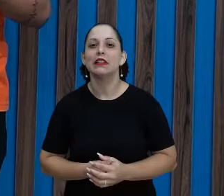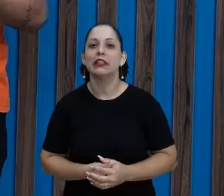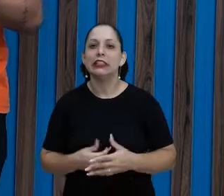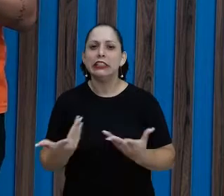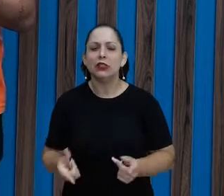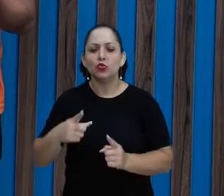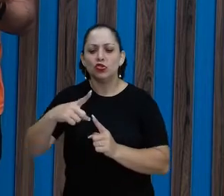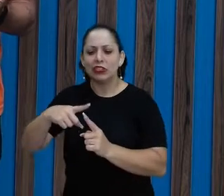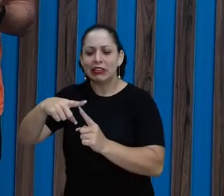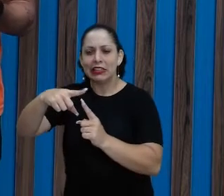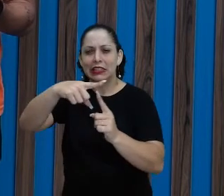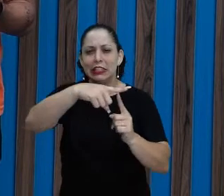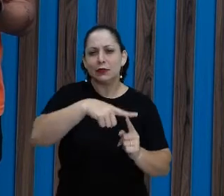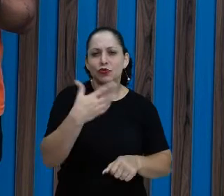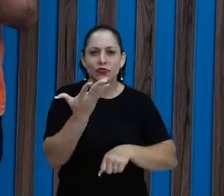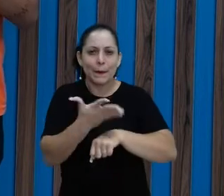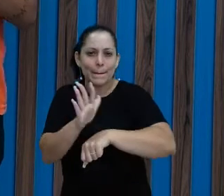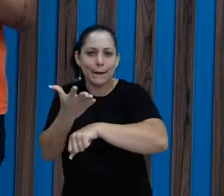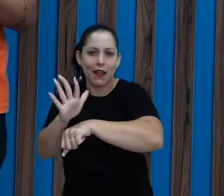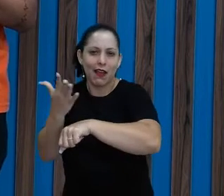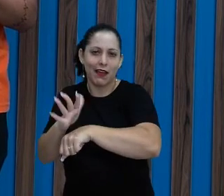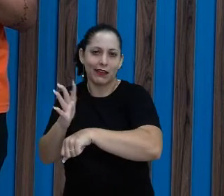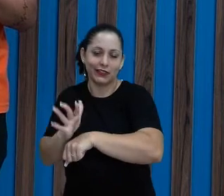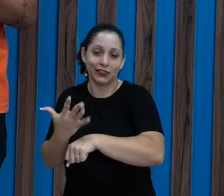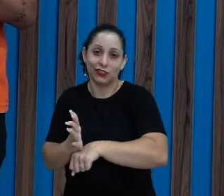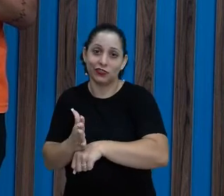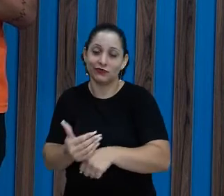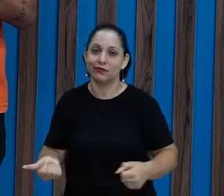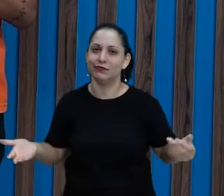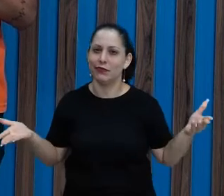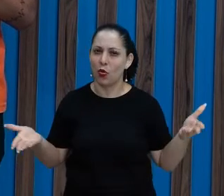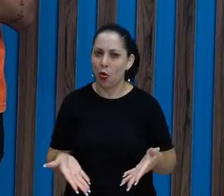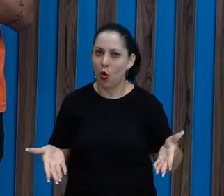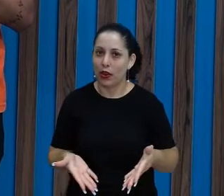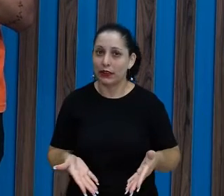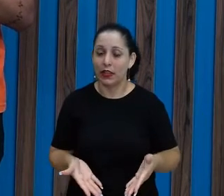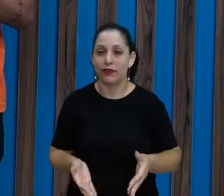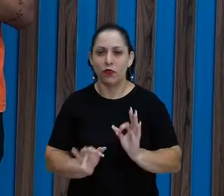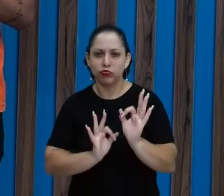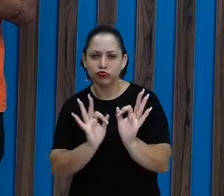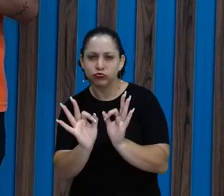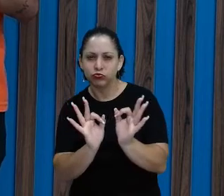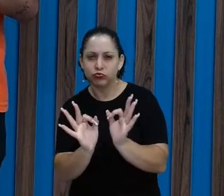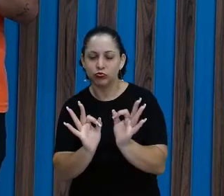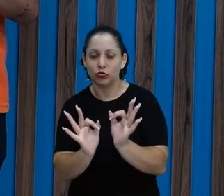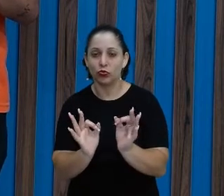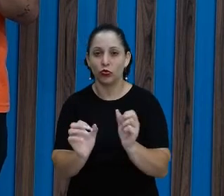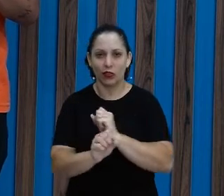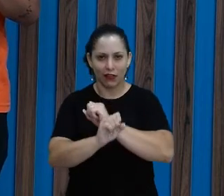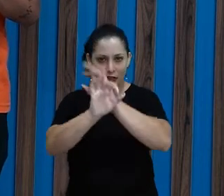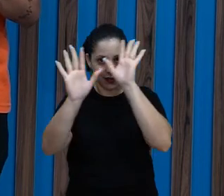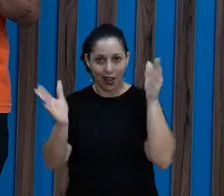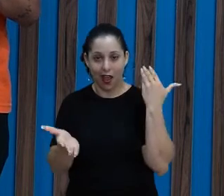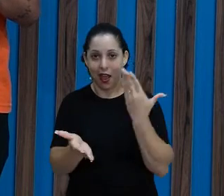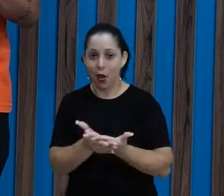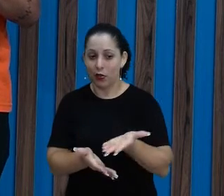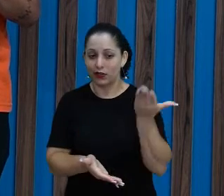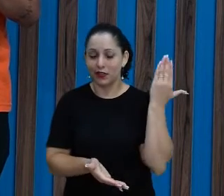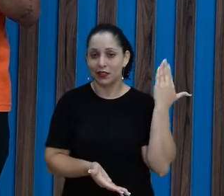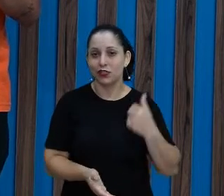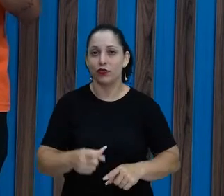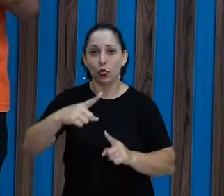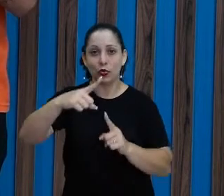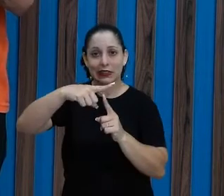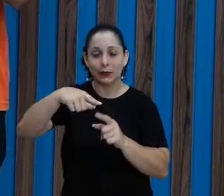dos tipos de prática esportiva. Inclusive, eu vou até fazer uma correção aqui, né? A aula anterior foi sobre os tipos de